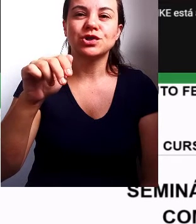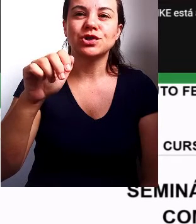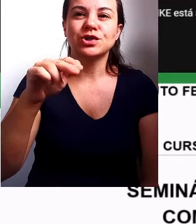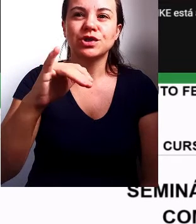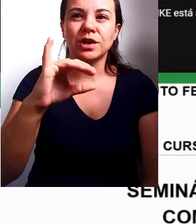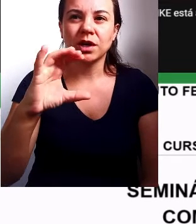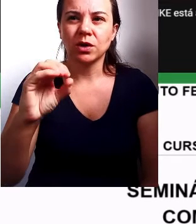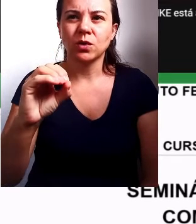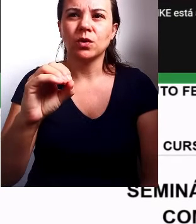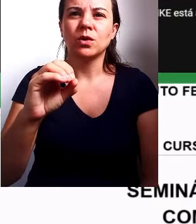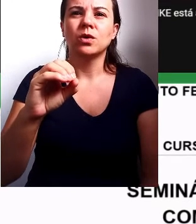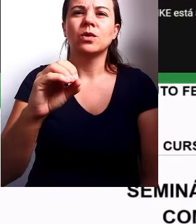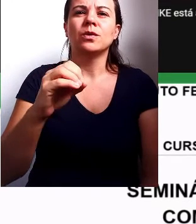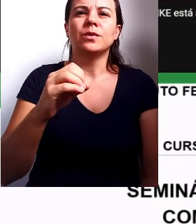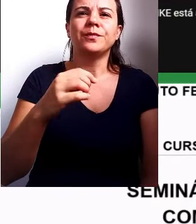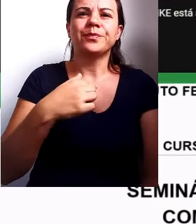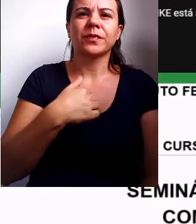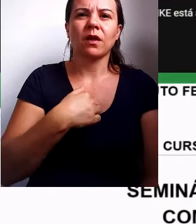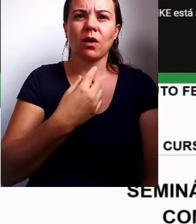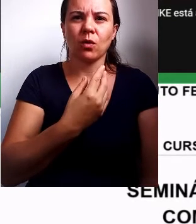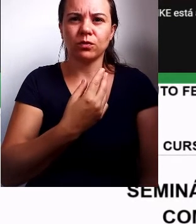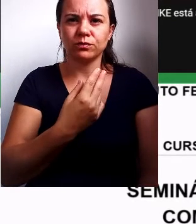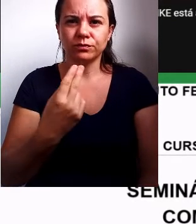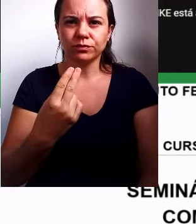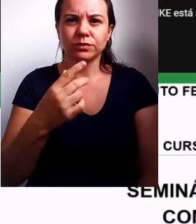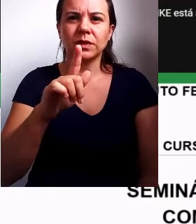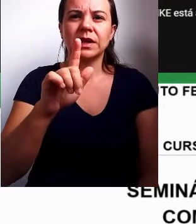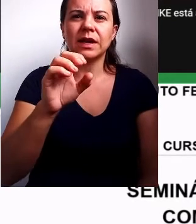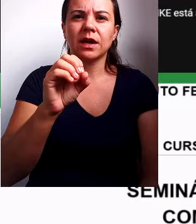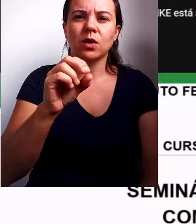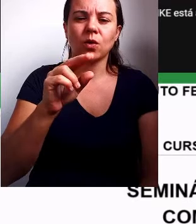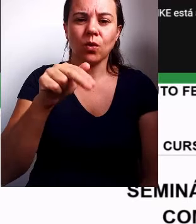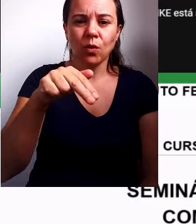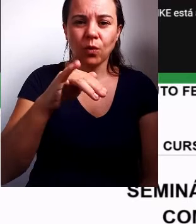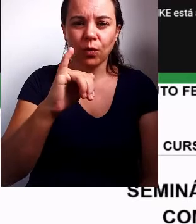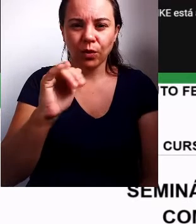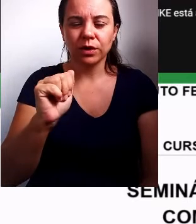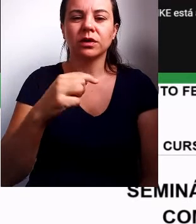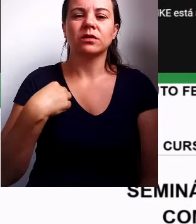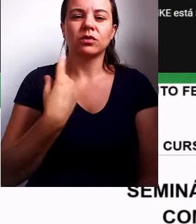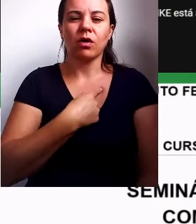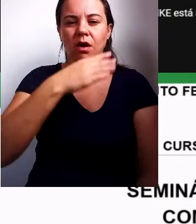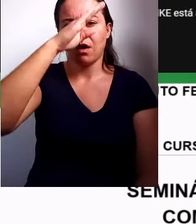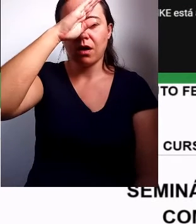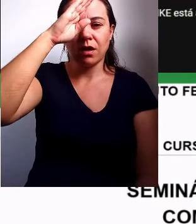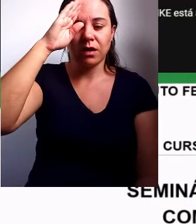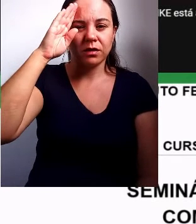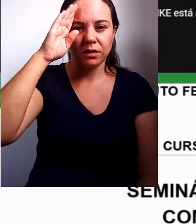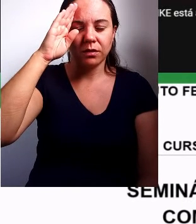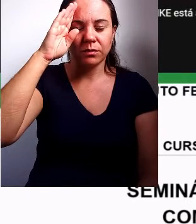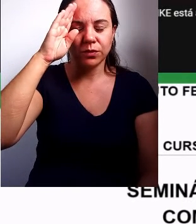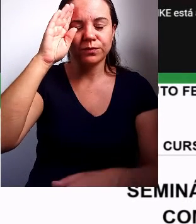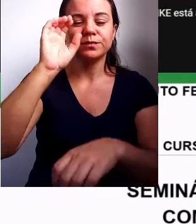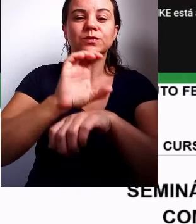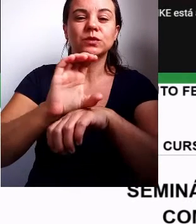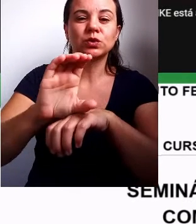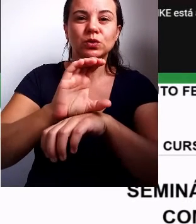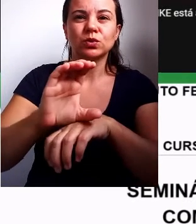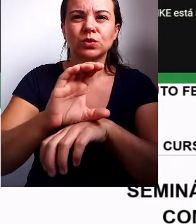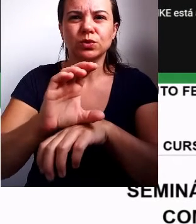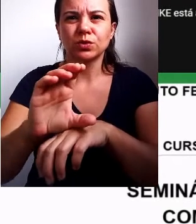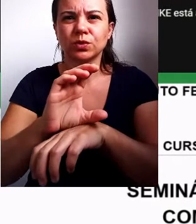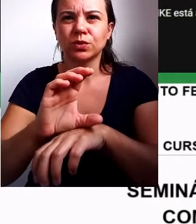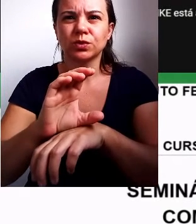Eu sou o Leone, nós somos acadêmicos do curso de licenciatura em computação e estamos aqui apresentando o